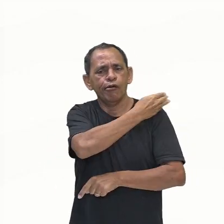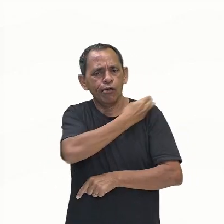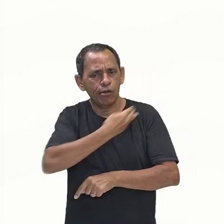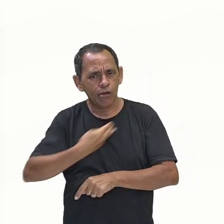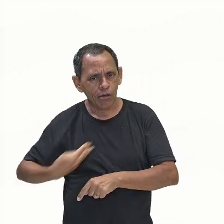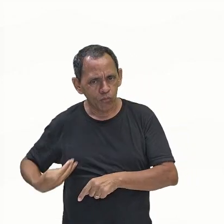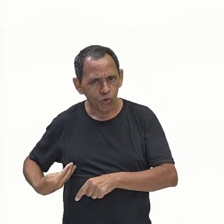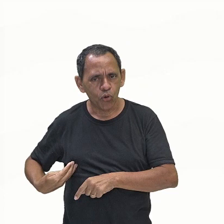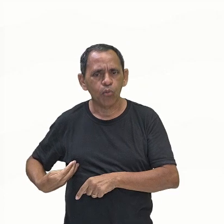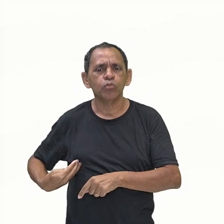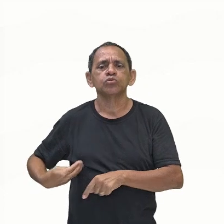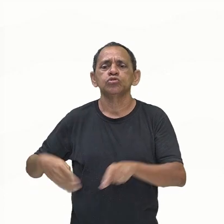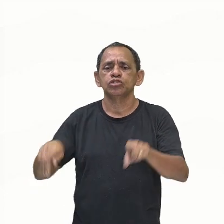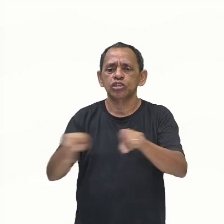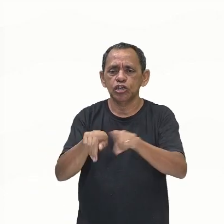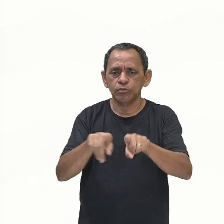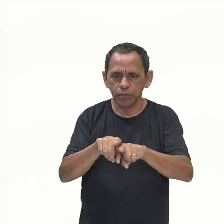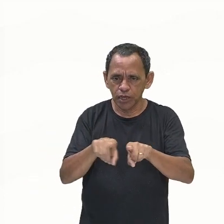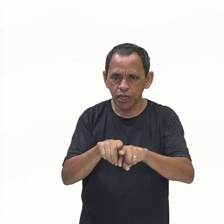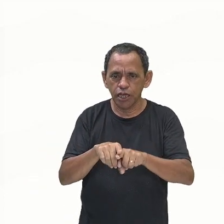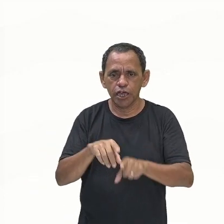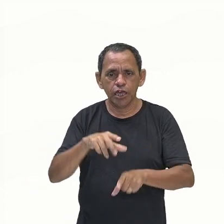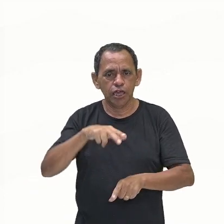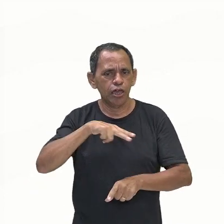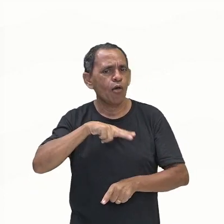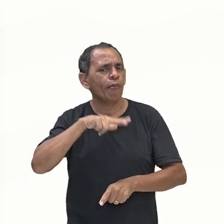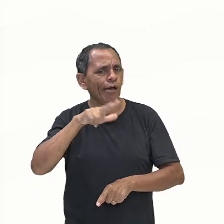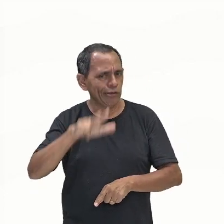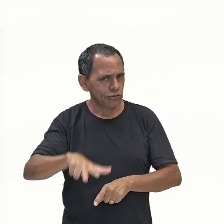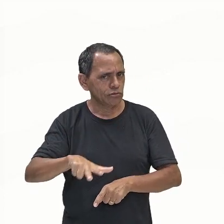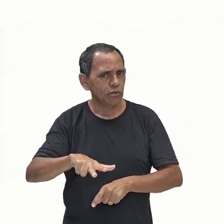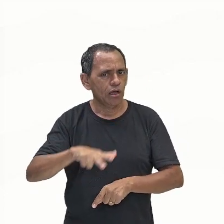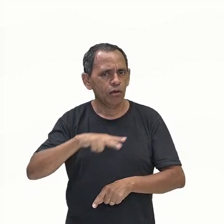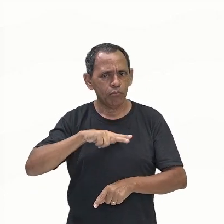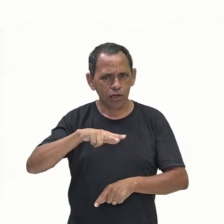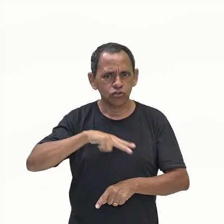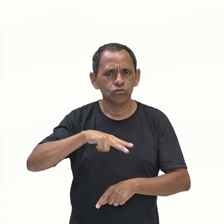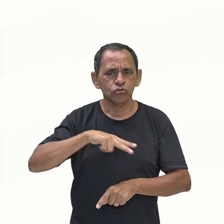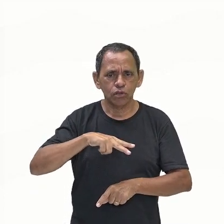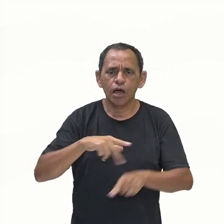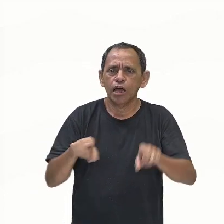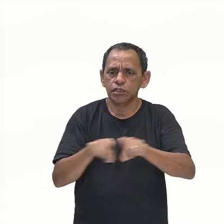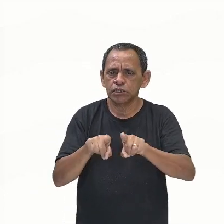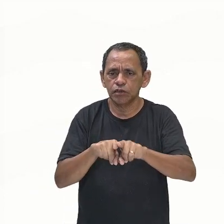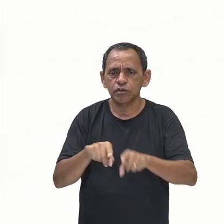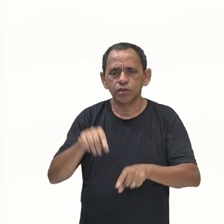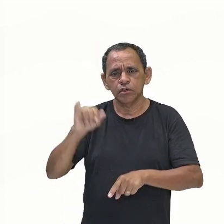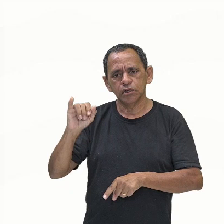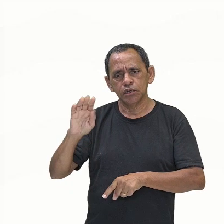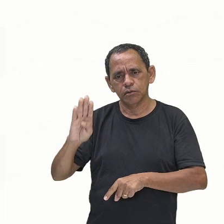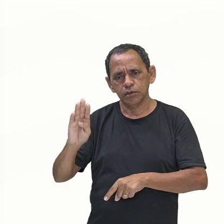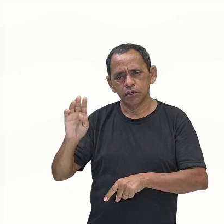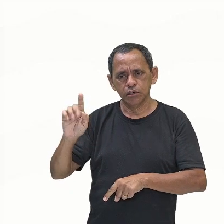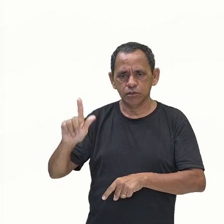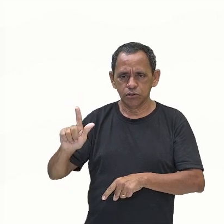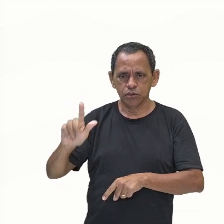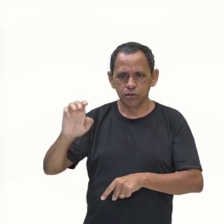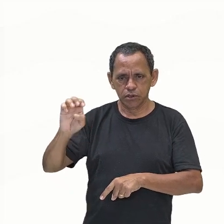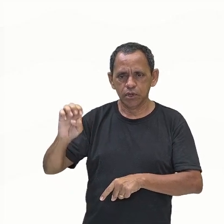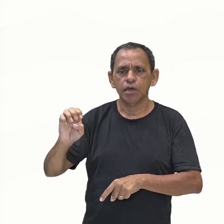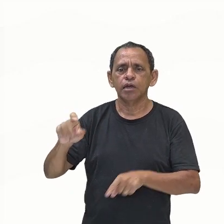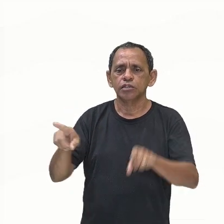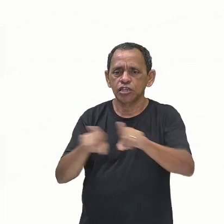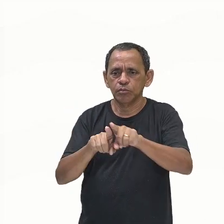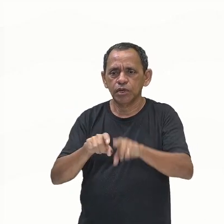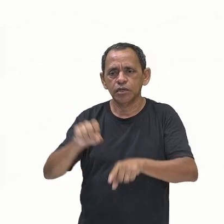privados. Então, nós temos, por exemplo, os SIGs que são aí do IBGE e temos os SIGs das suas empresas,